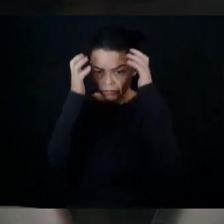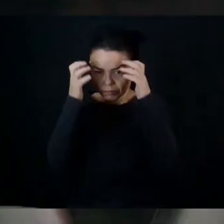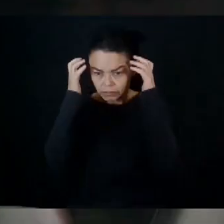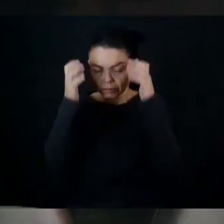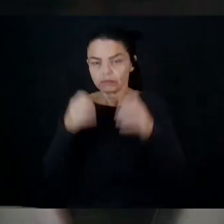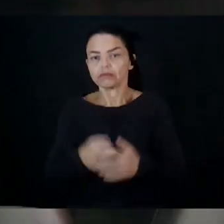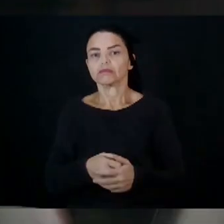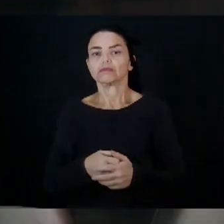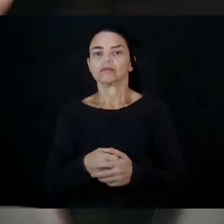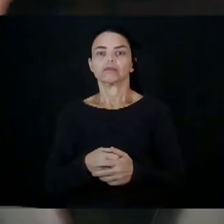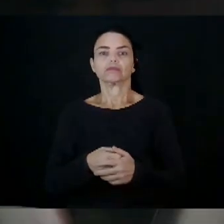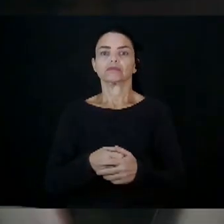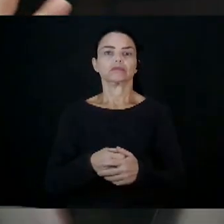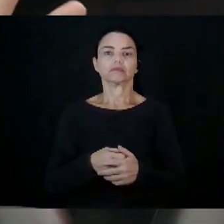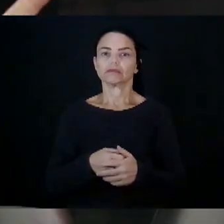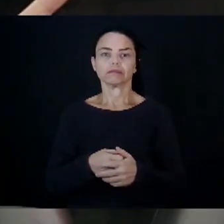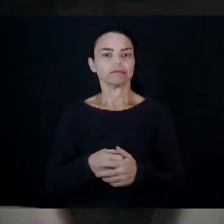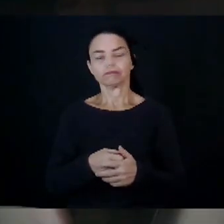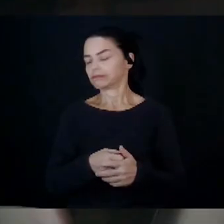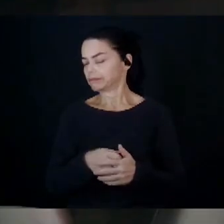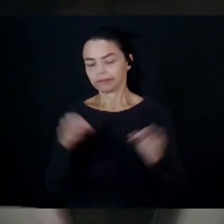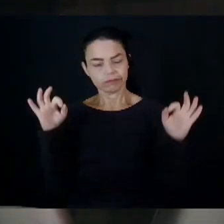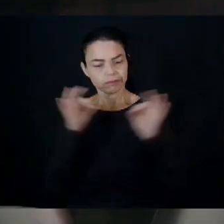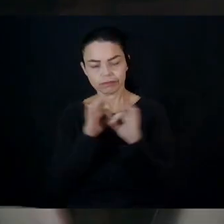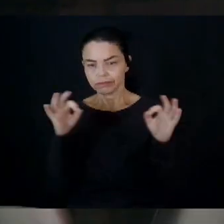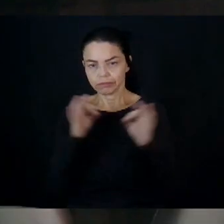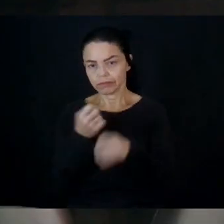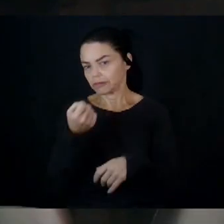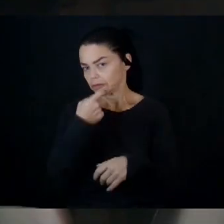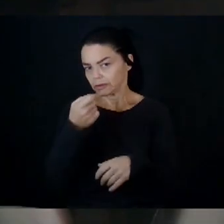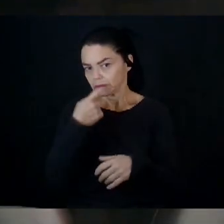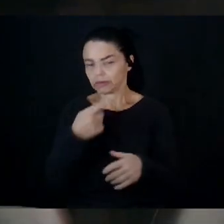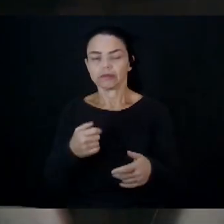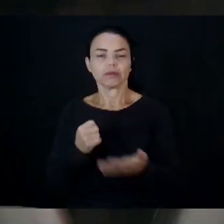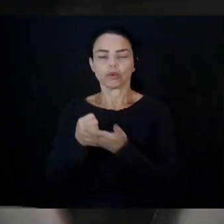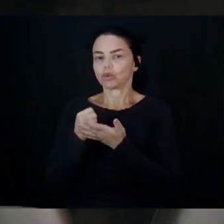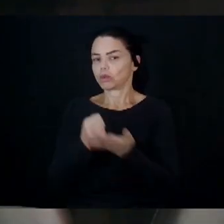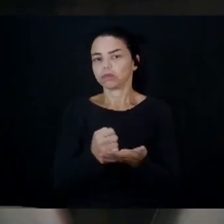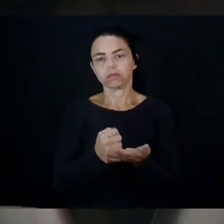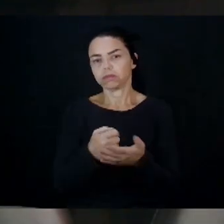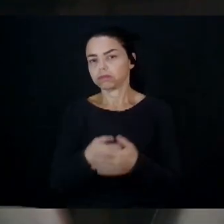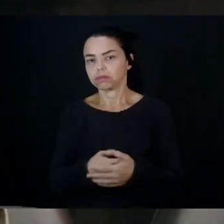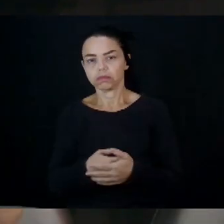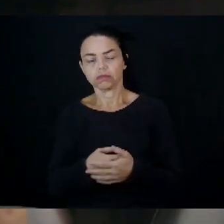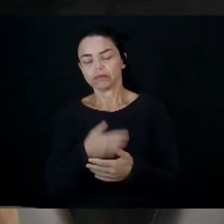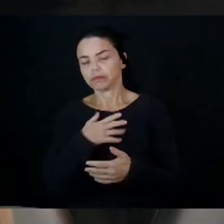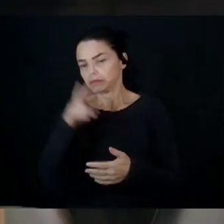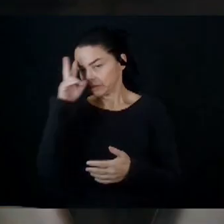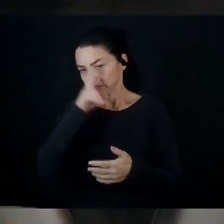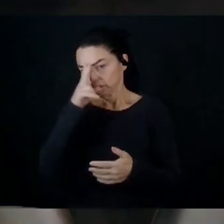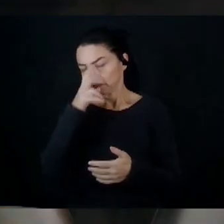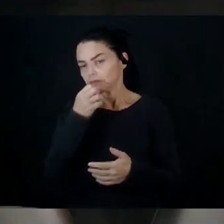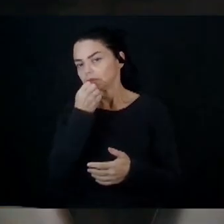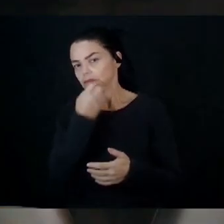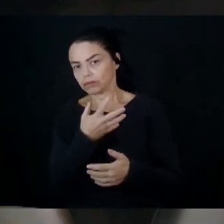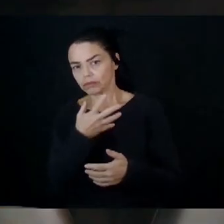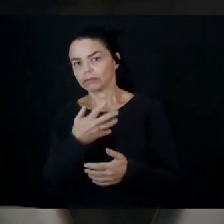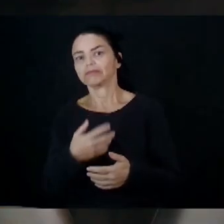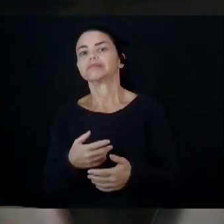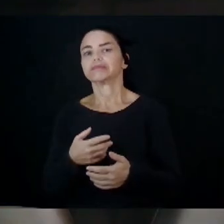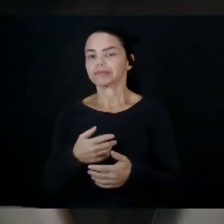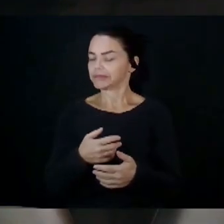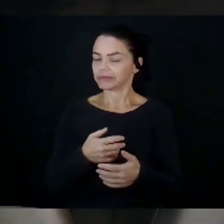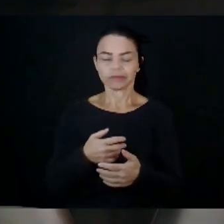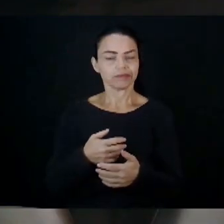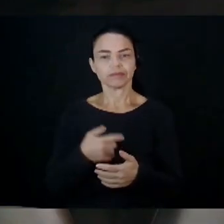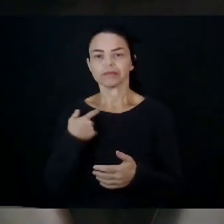Então, não vai ser nenhuma pílula mágica que vai te trazer ali uma memória turbo, né? A